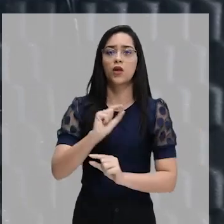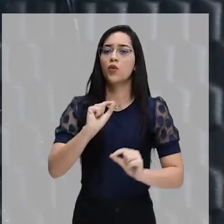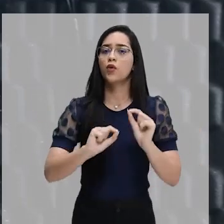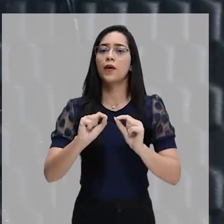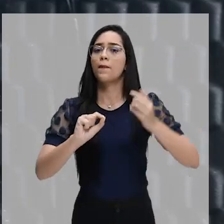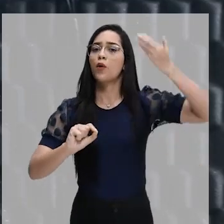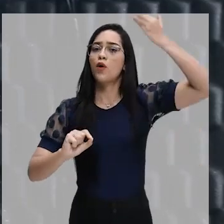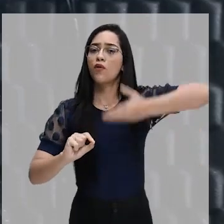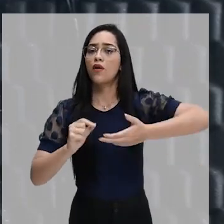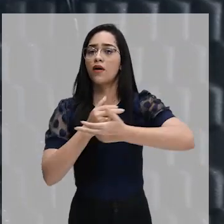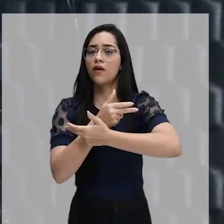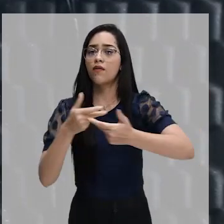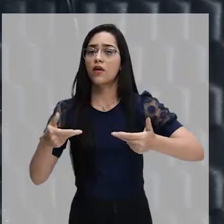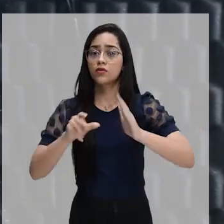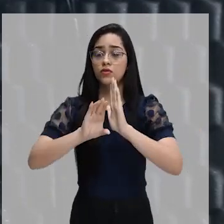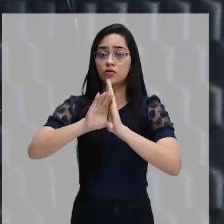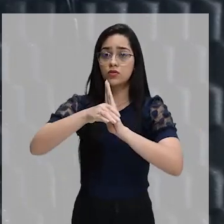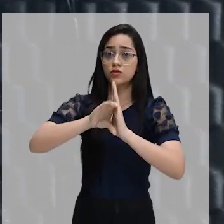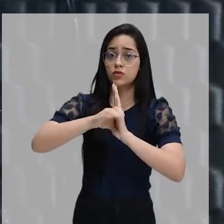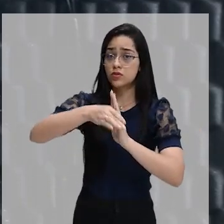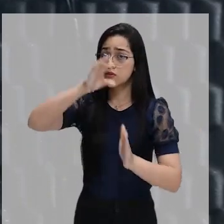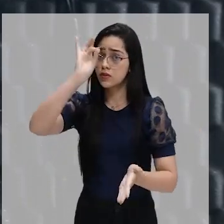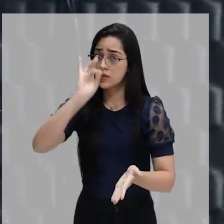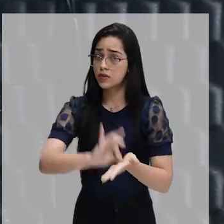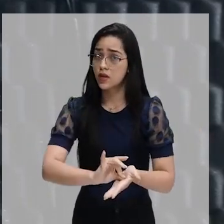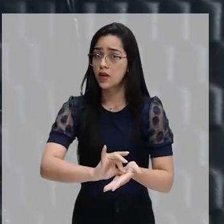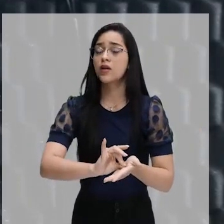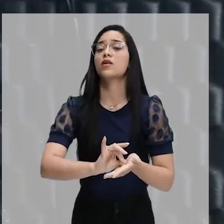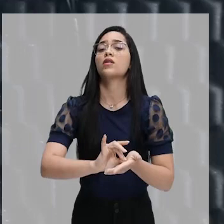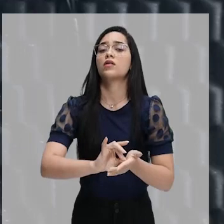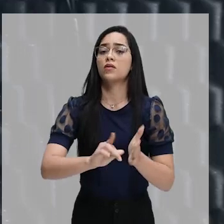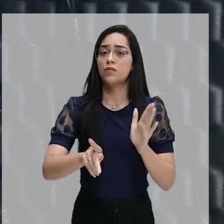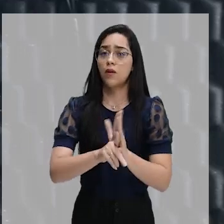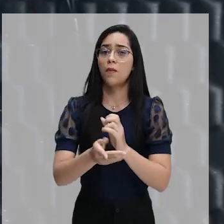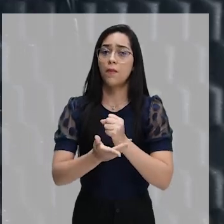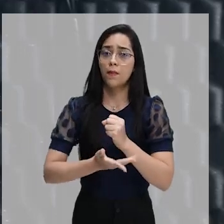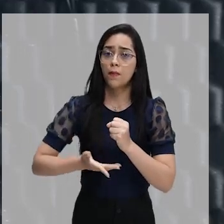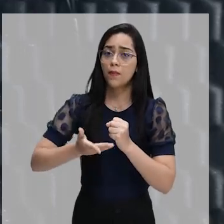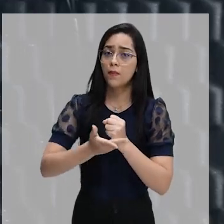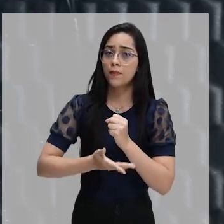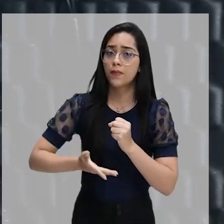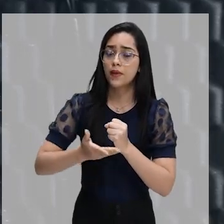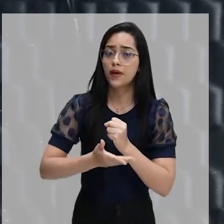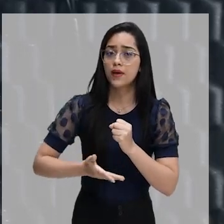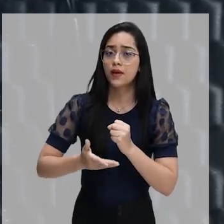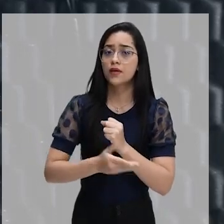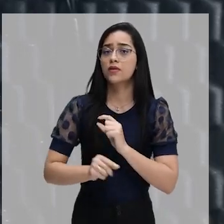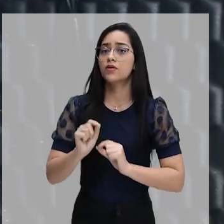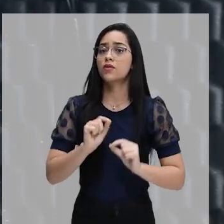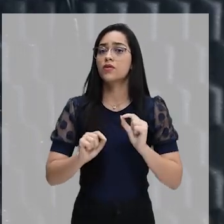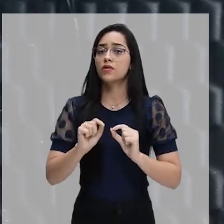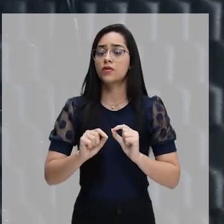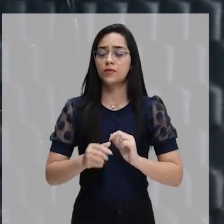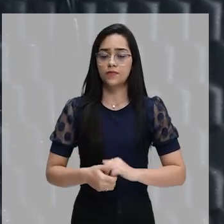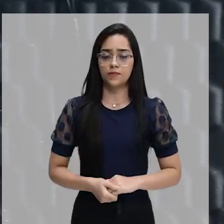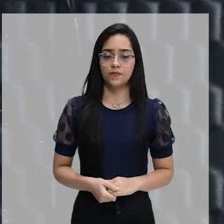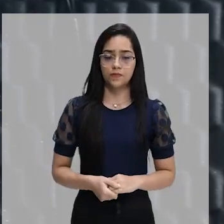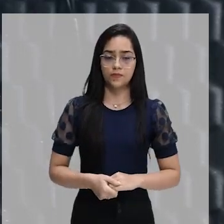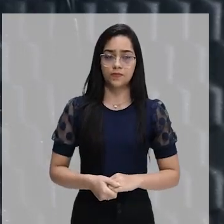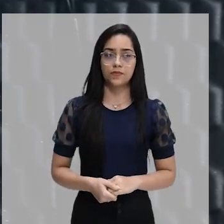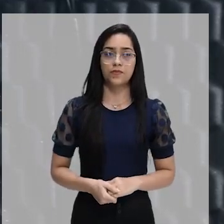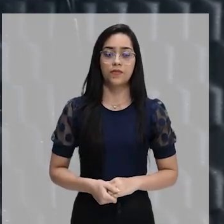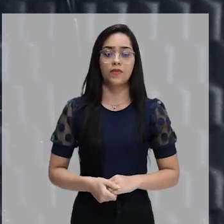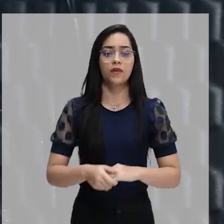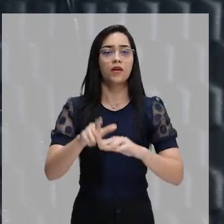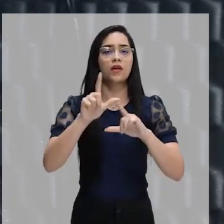provar determinados conceitos afirmados, é uma base onde o realismo se sustenta.